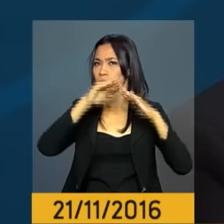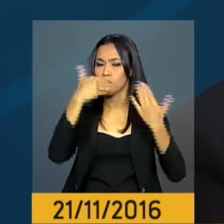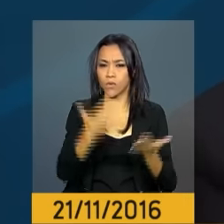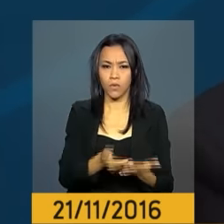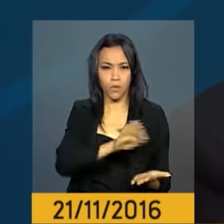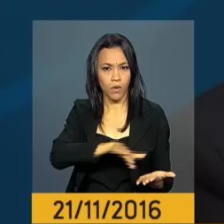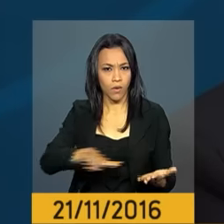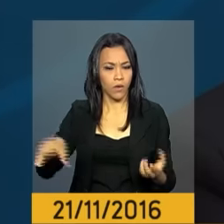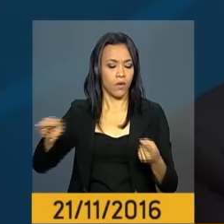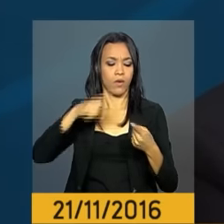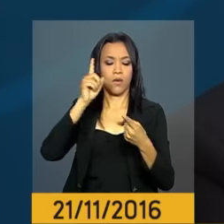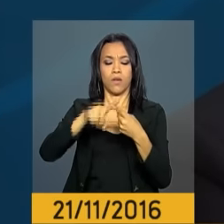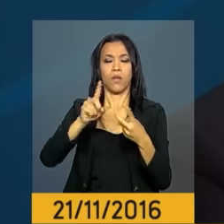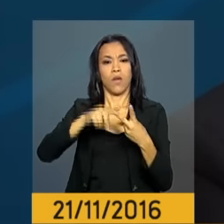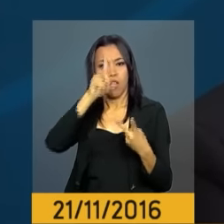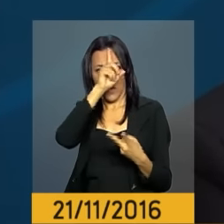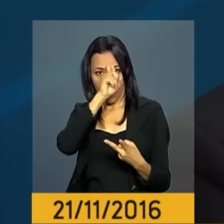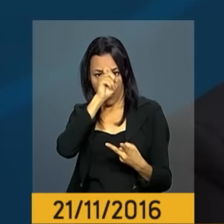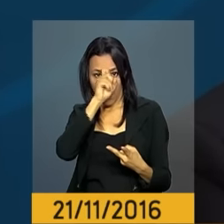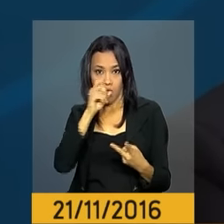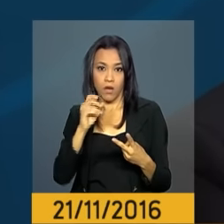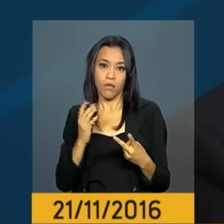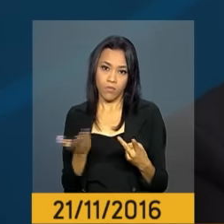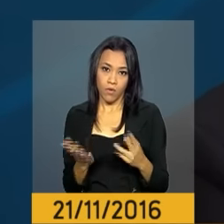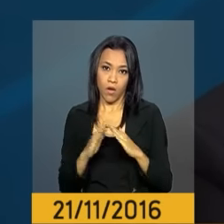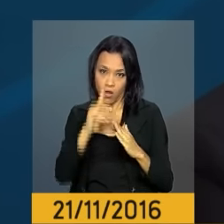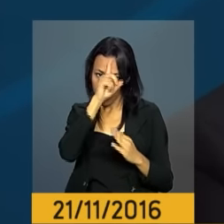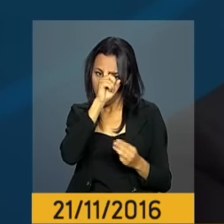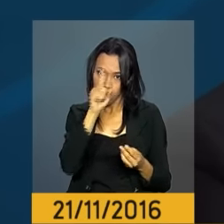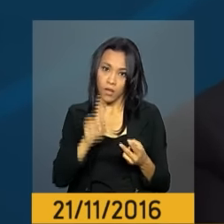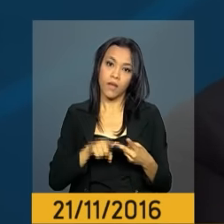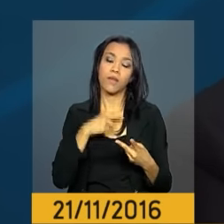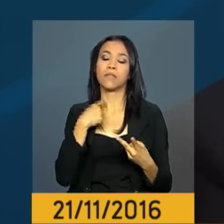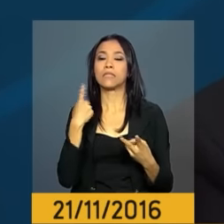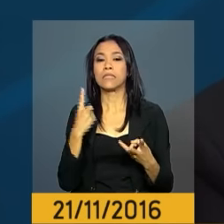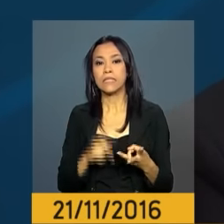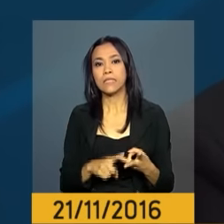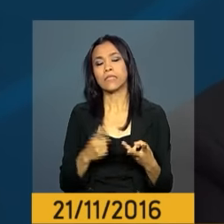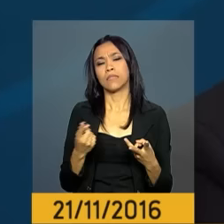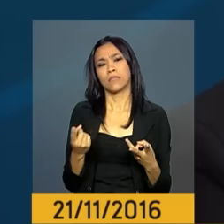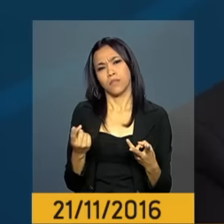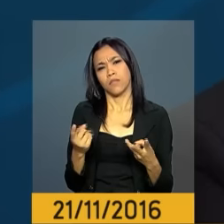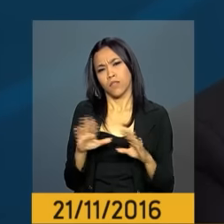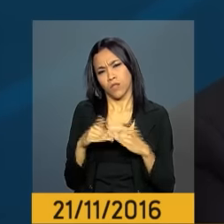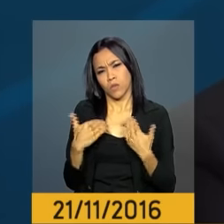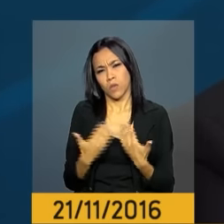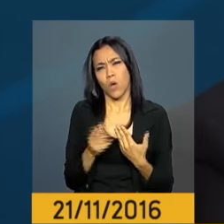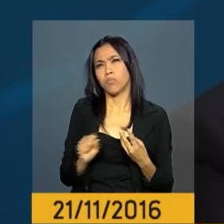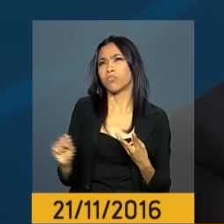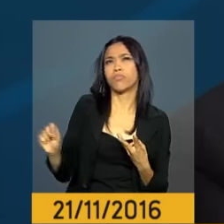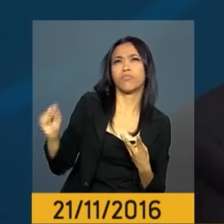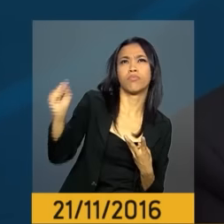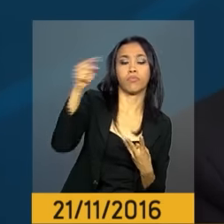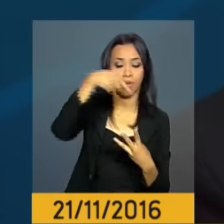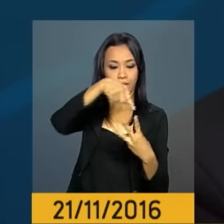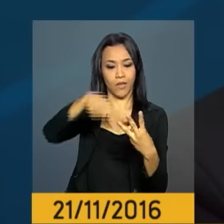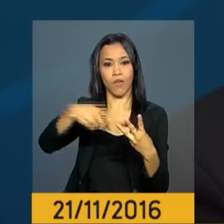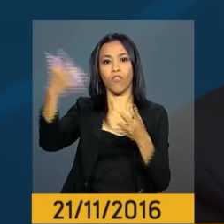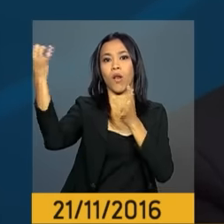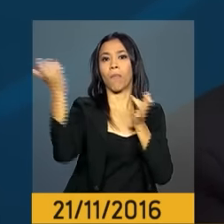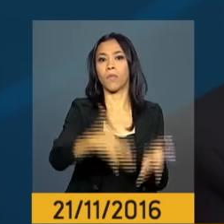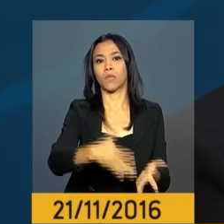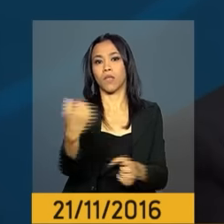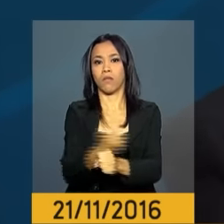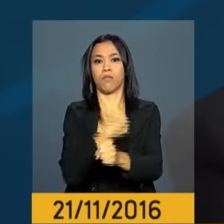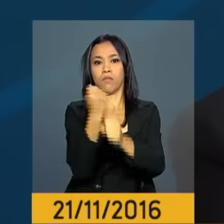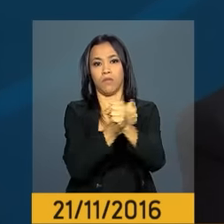UPAs, UBSs, unidades básicas de saúde, pequenas escolas, não é? É algo que vai prestigiar